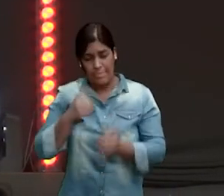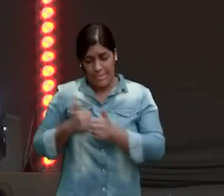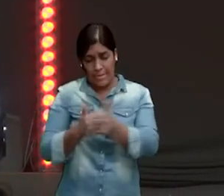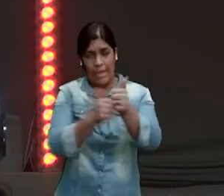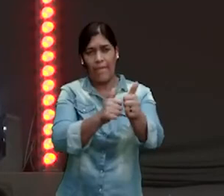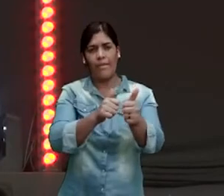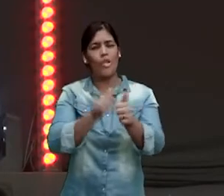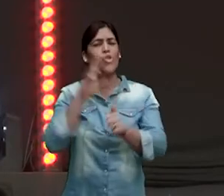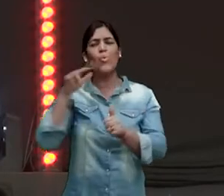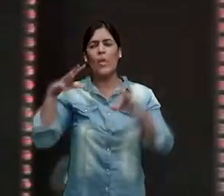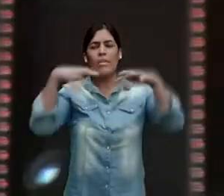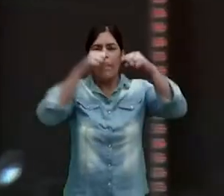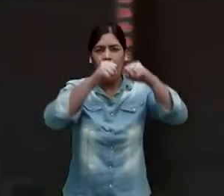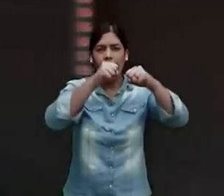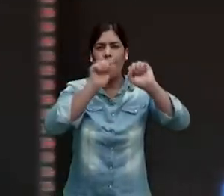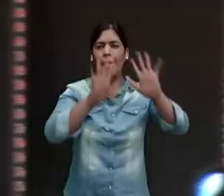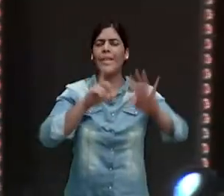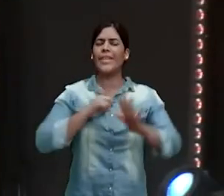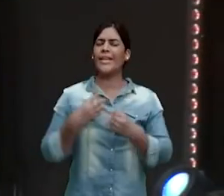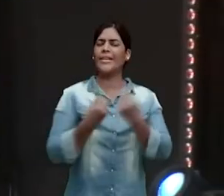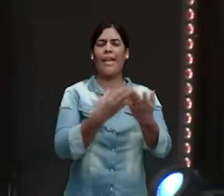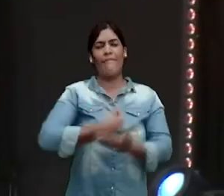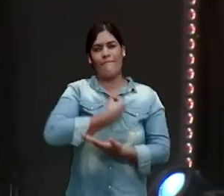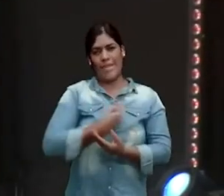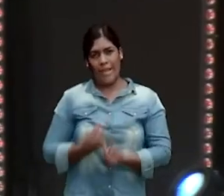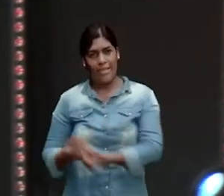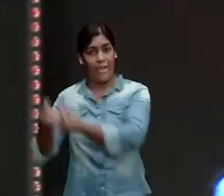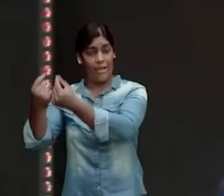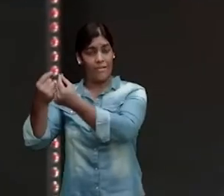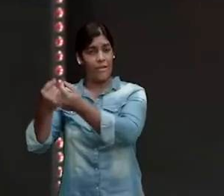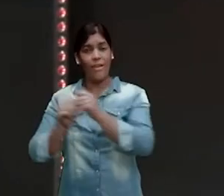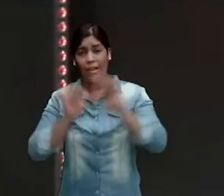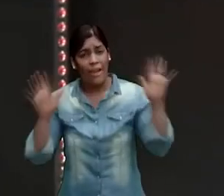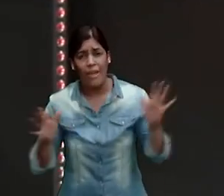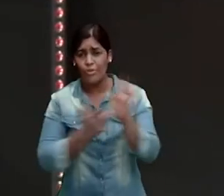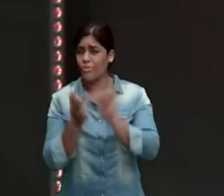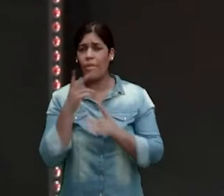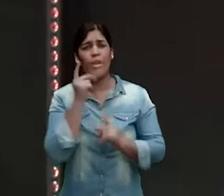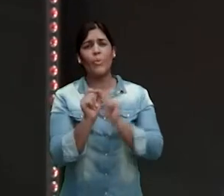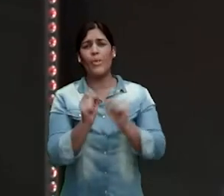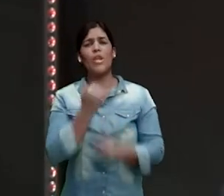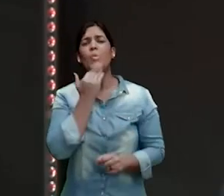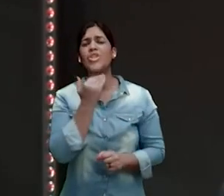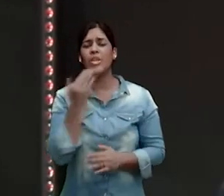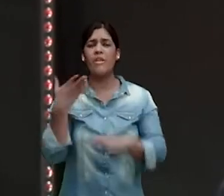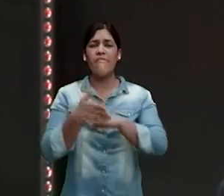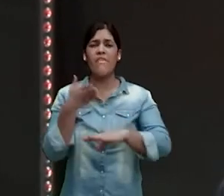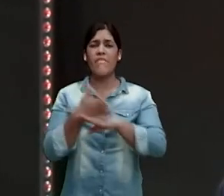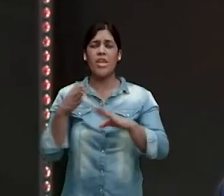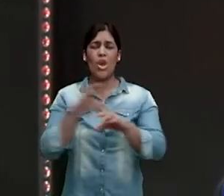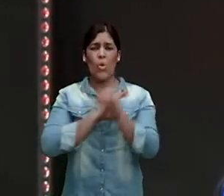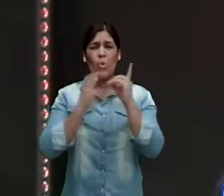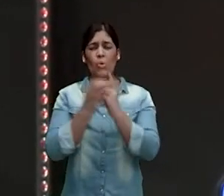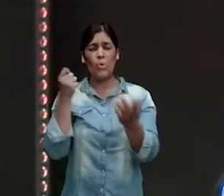vida oi oi gente Ele tá dizendo claramente o seguinte Ei não adianta vir ao culto comprar a